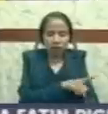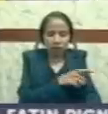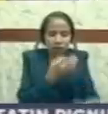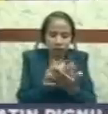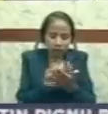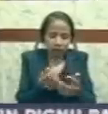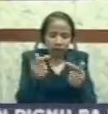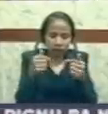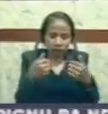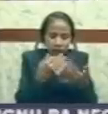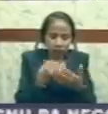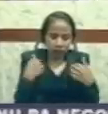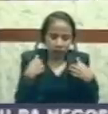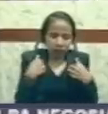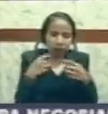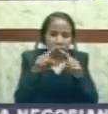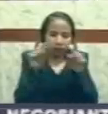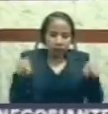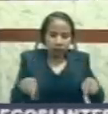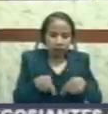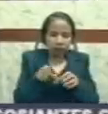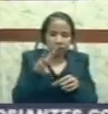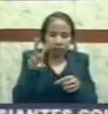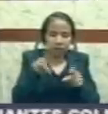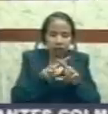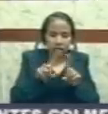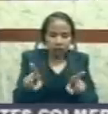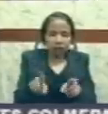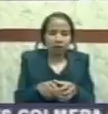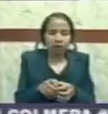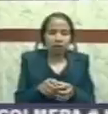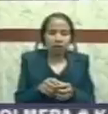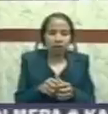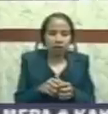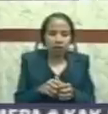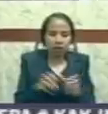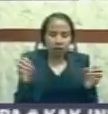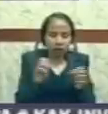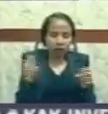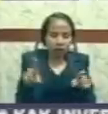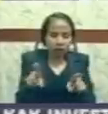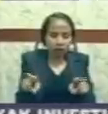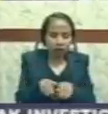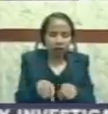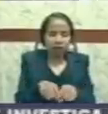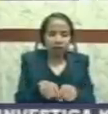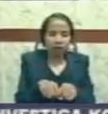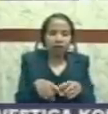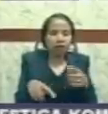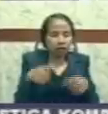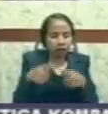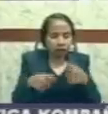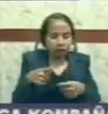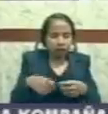entre tabela rua né, lahanesa, receitas ou despesas na lahanesa, la consolida. La consolida, depois marca o Tribunal das Contas,